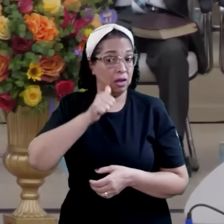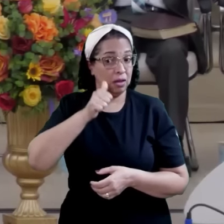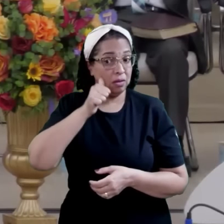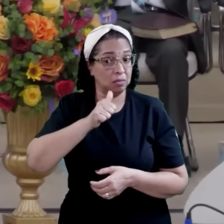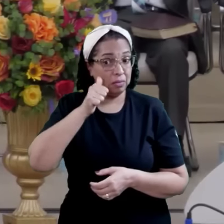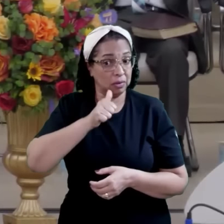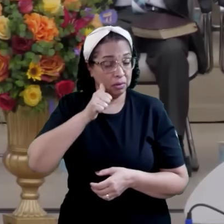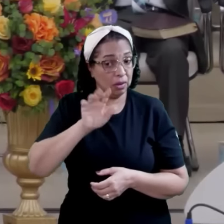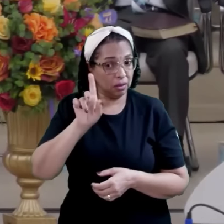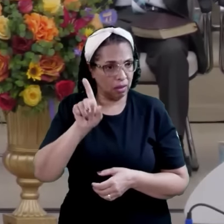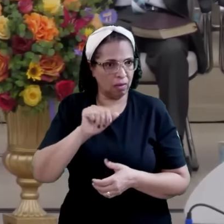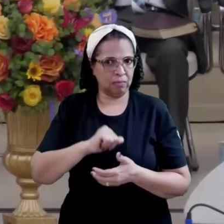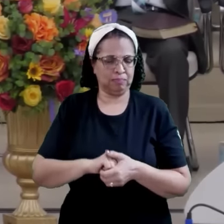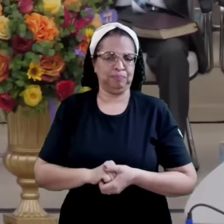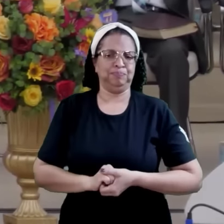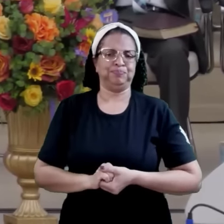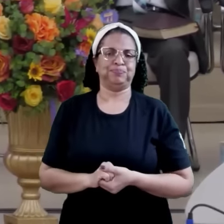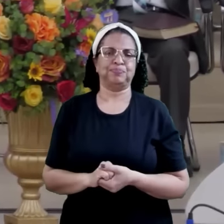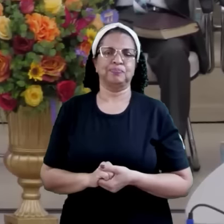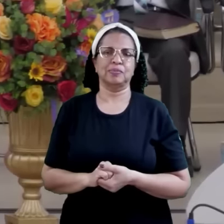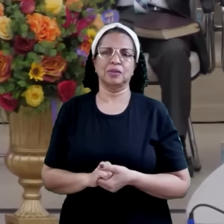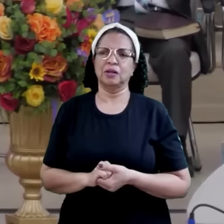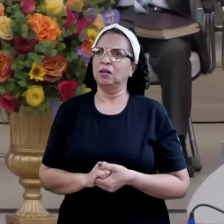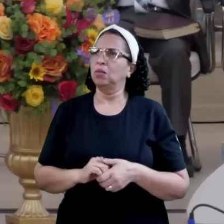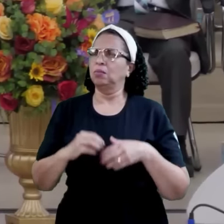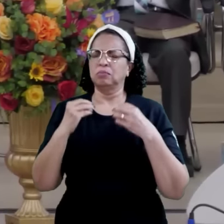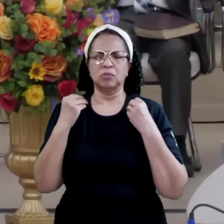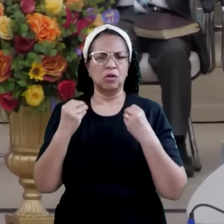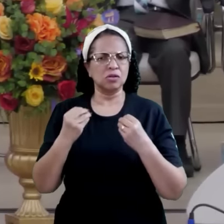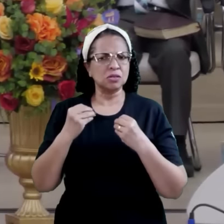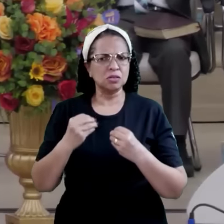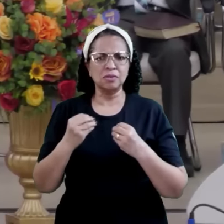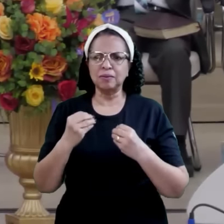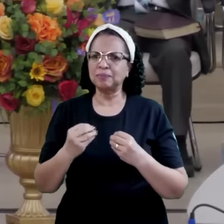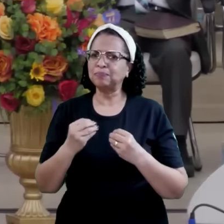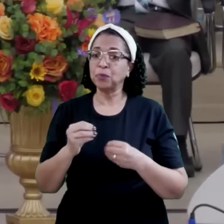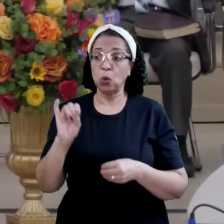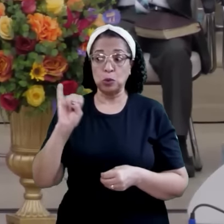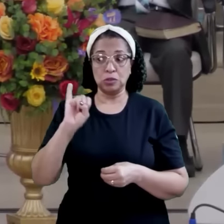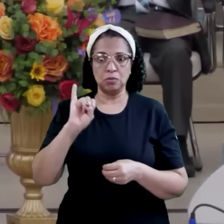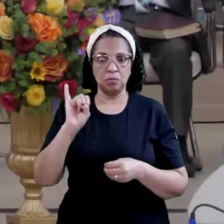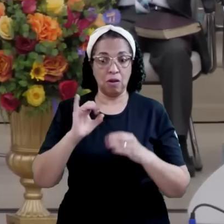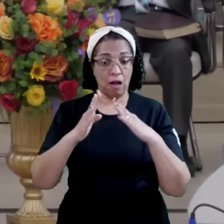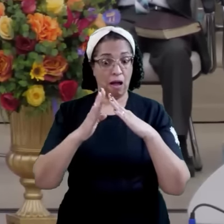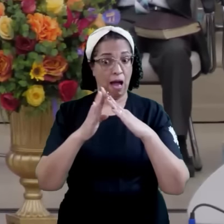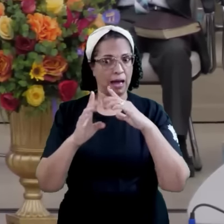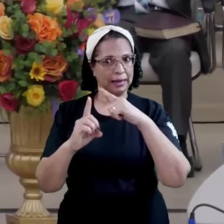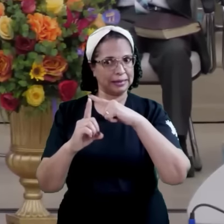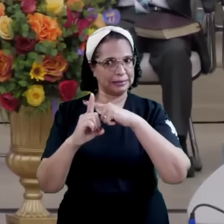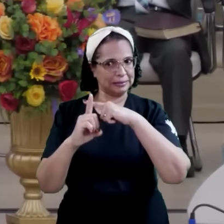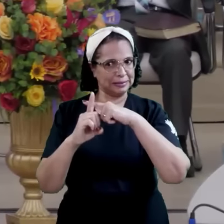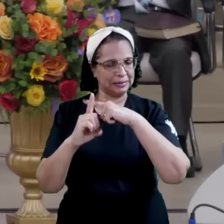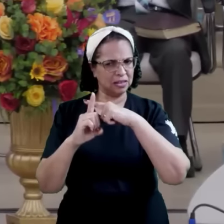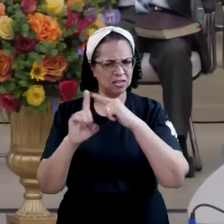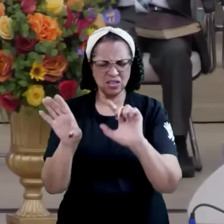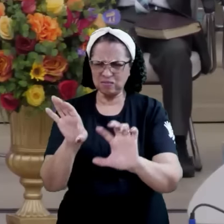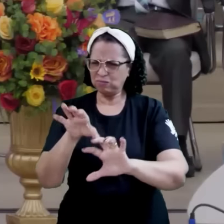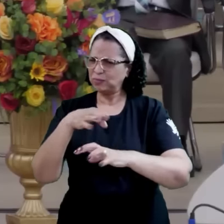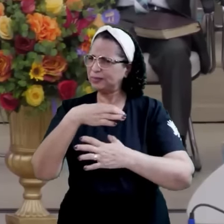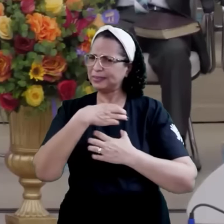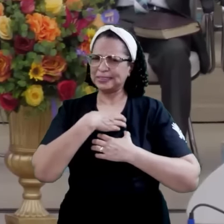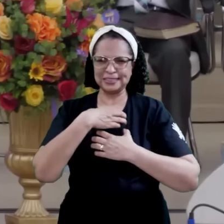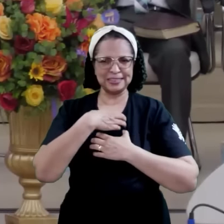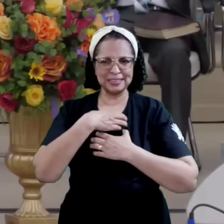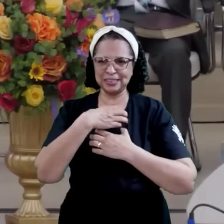ungir essa menina a unção triplicou na igreja porque eu não sabia mas Jesus e igreja sabia era pai